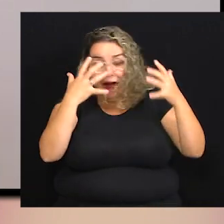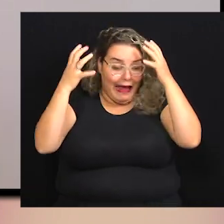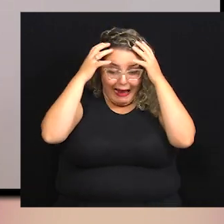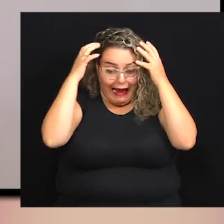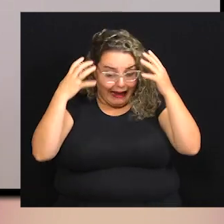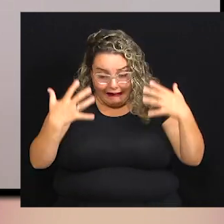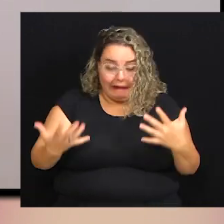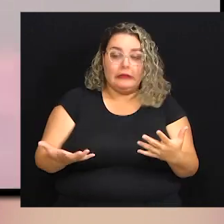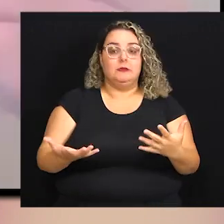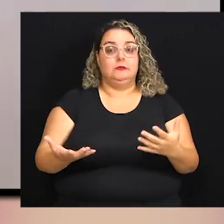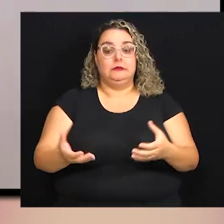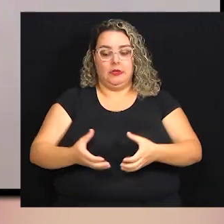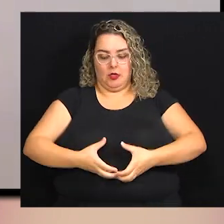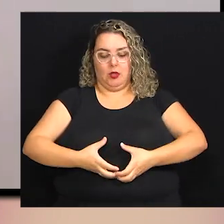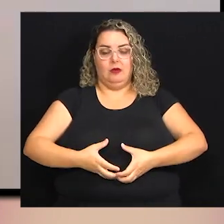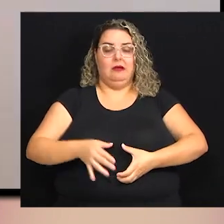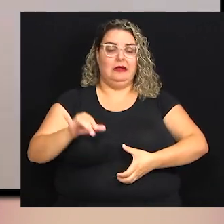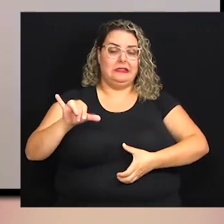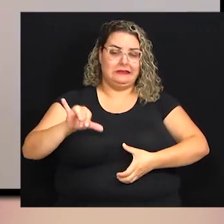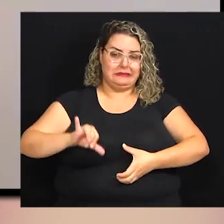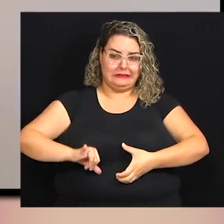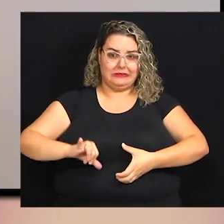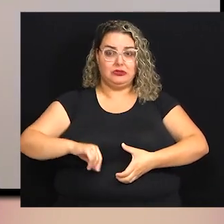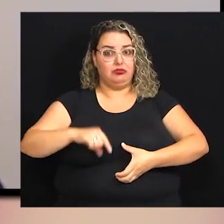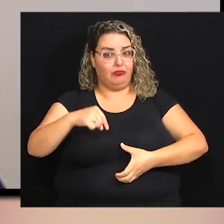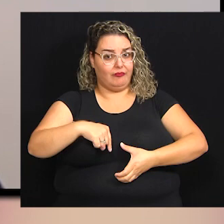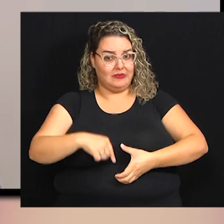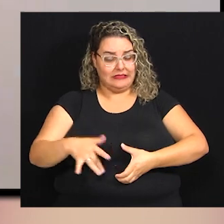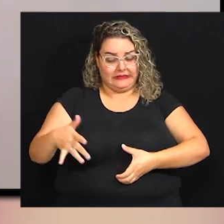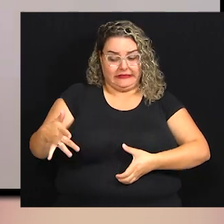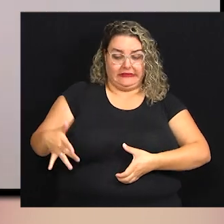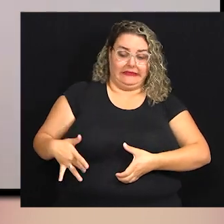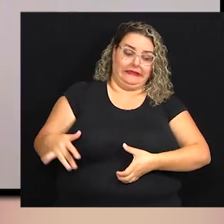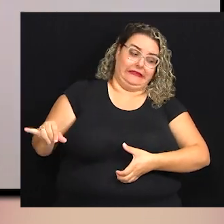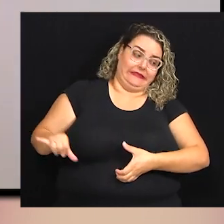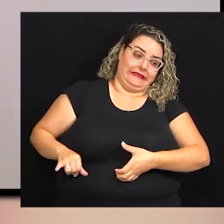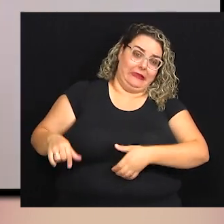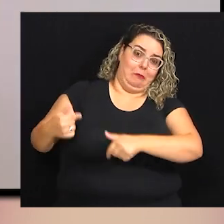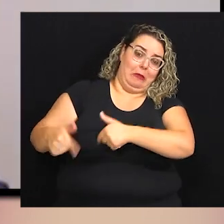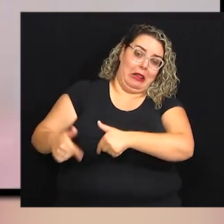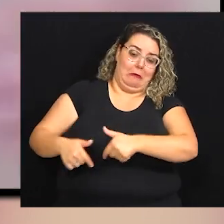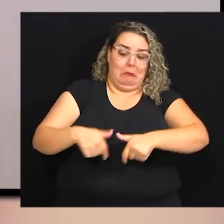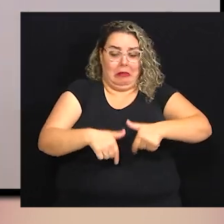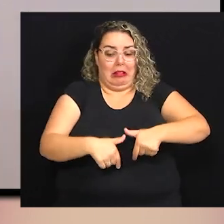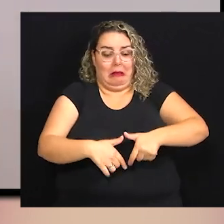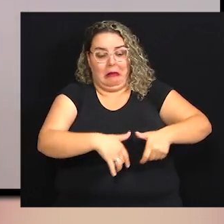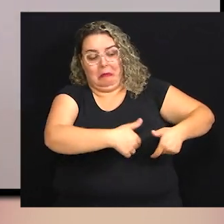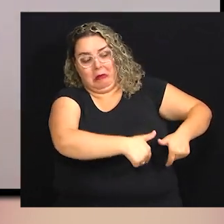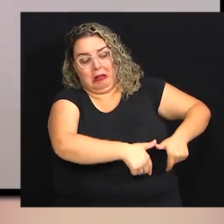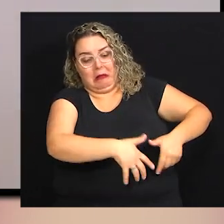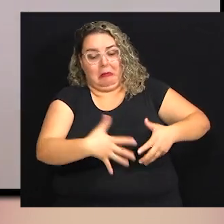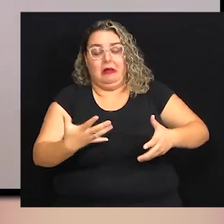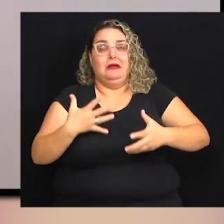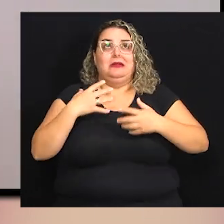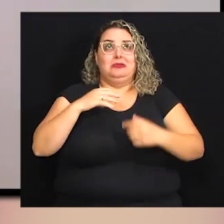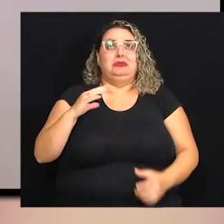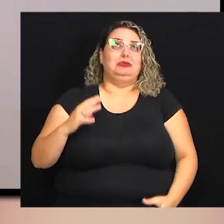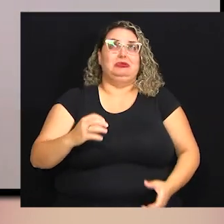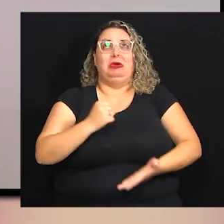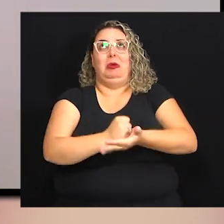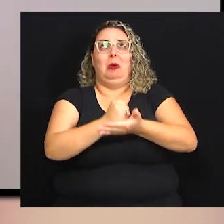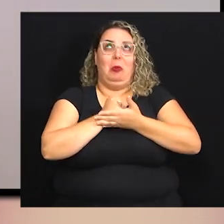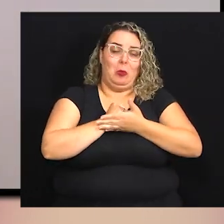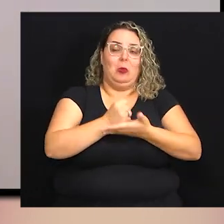pânico, né? O estômago começa a sofrer, o fígado começa a sofrer, o pâncreas, todo mundo começa a pedir